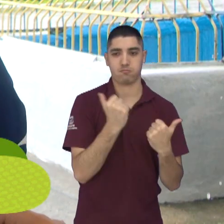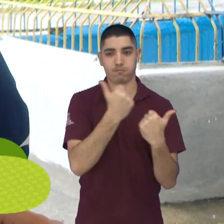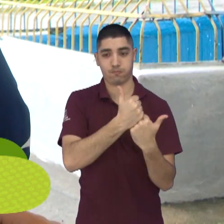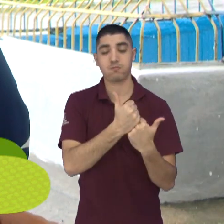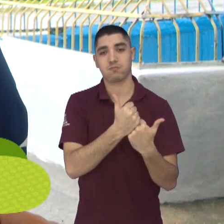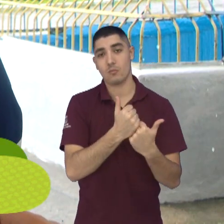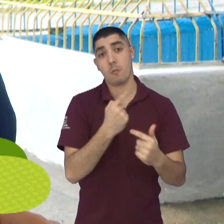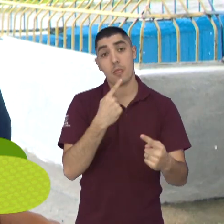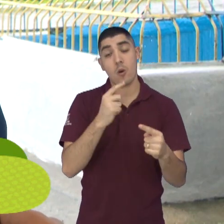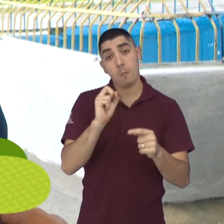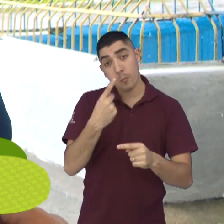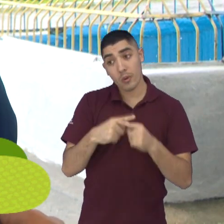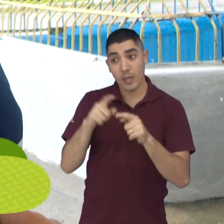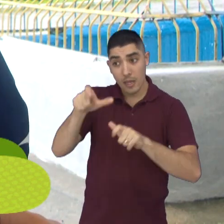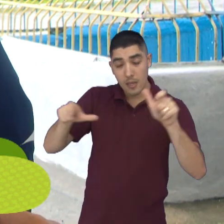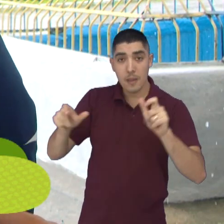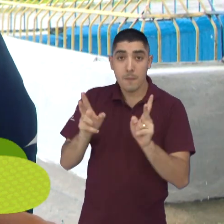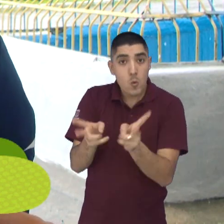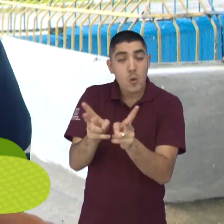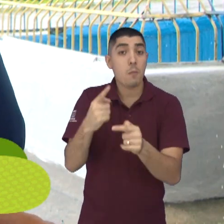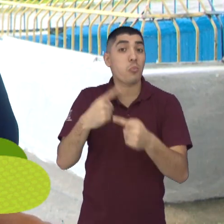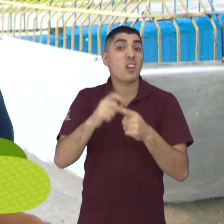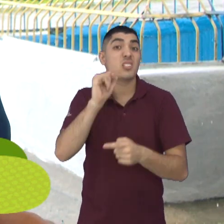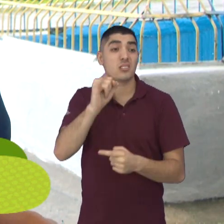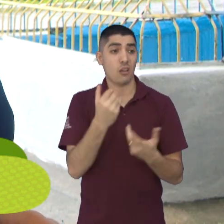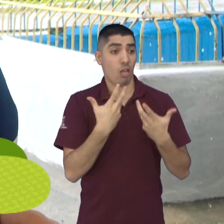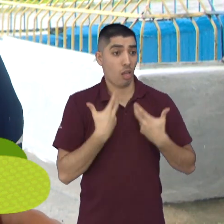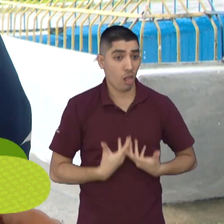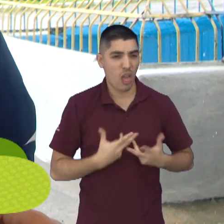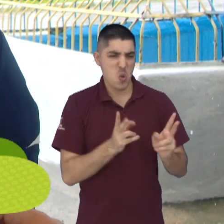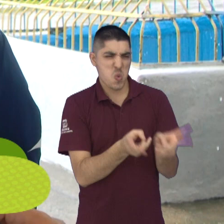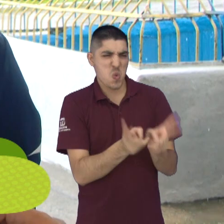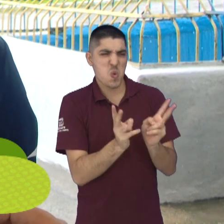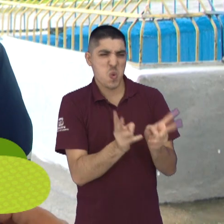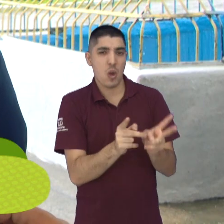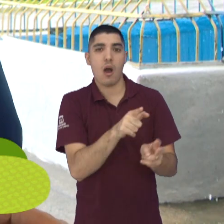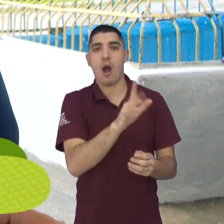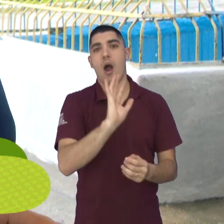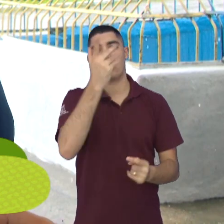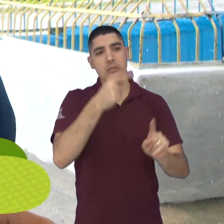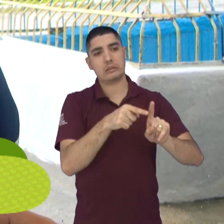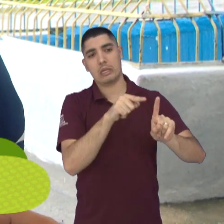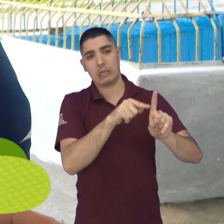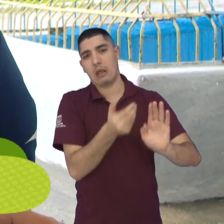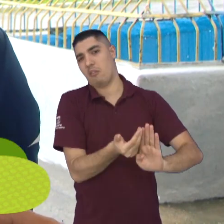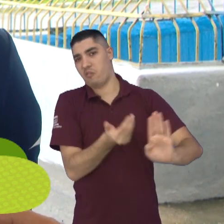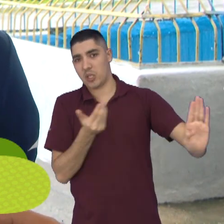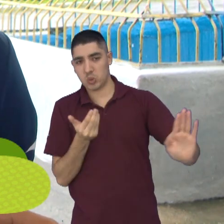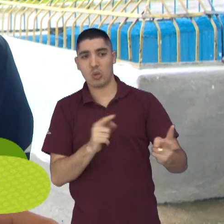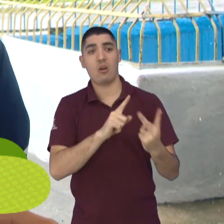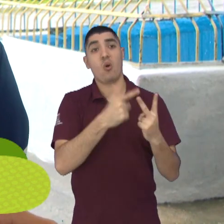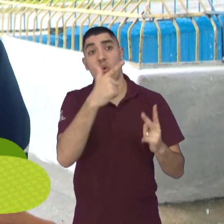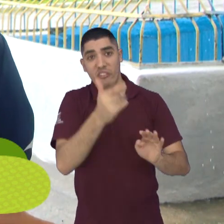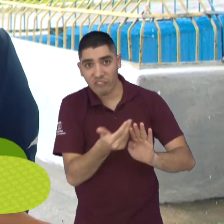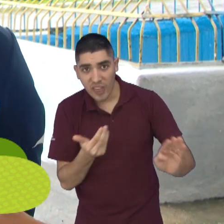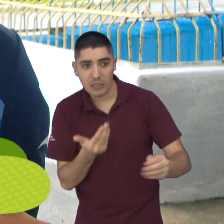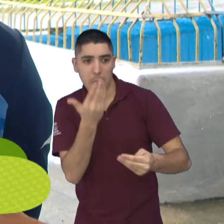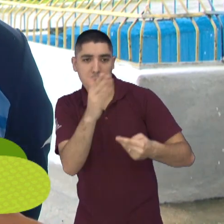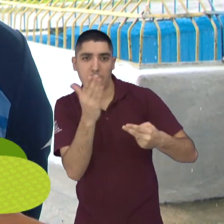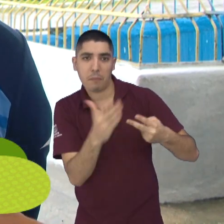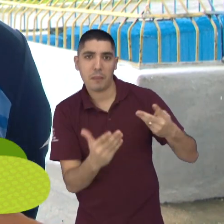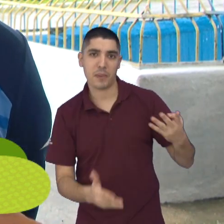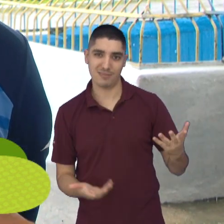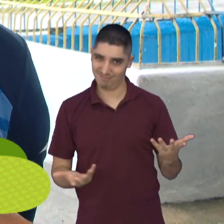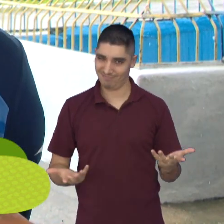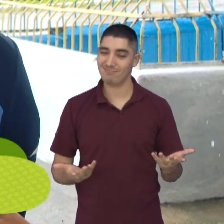montando a sua equipe. Então, daqui a pouco você perde 2, 3 jogadores que você acha na sua formação ideal. Então, dentro disso, você